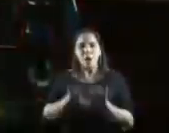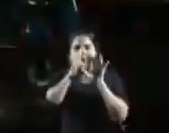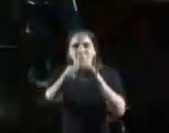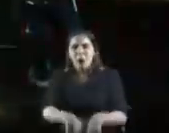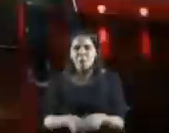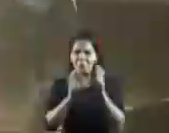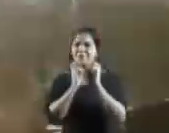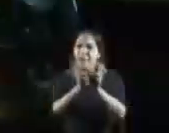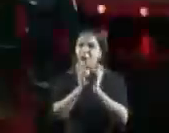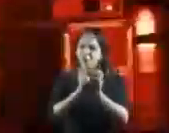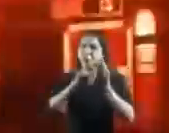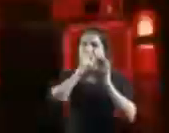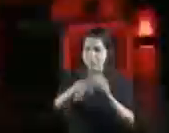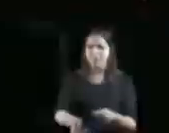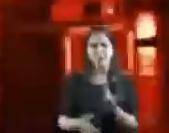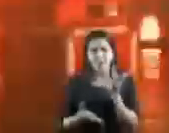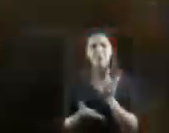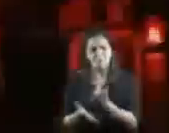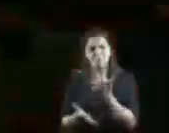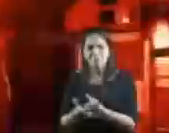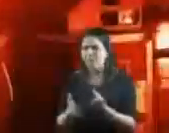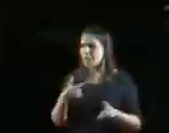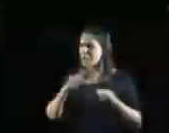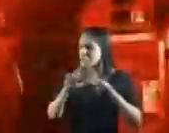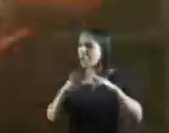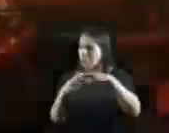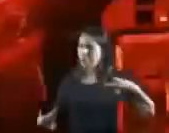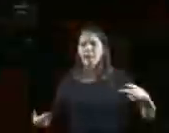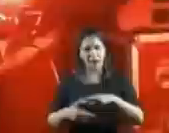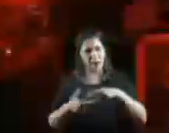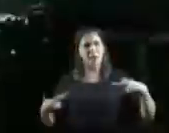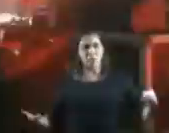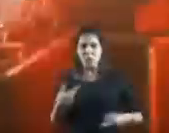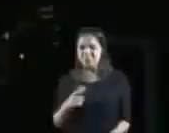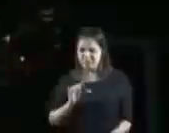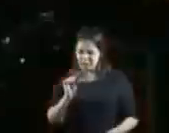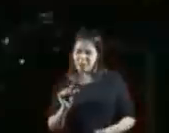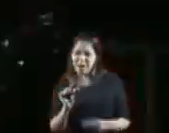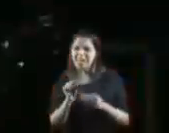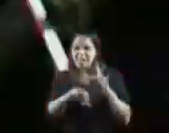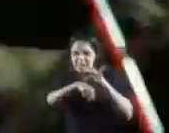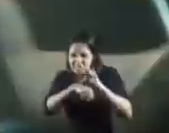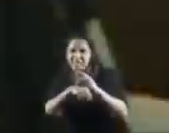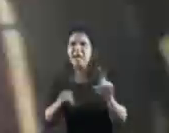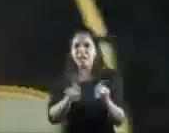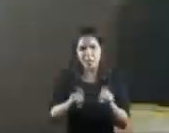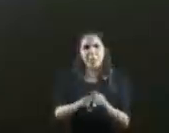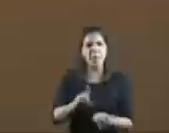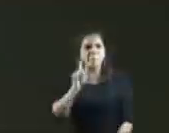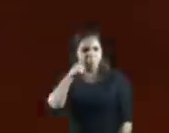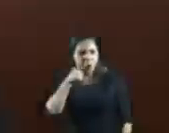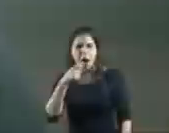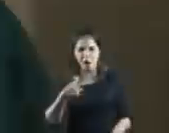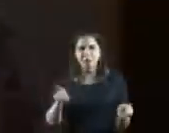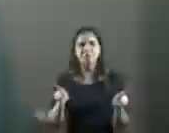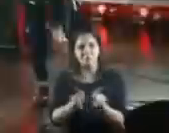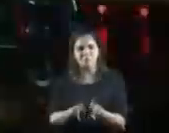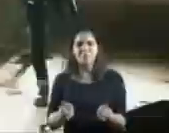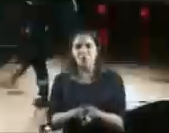Vomitar no trem, ela só macarrão, os pedacinhos de carne e os pedaços de